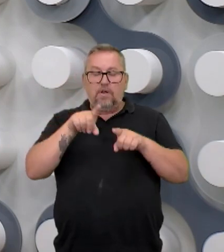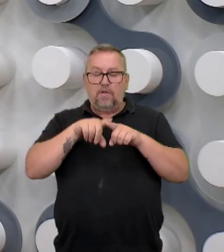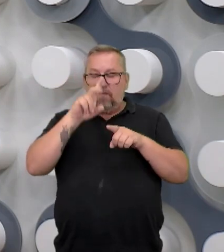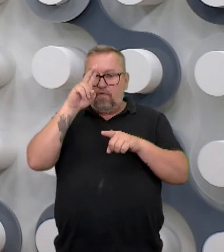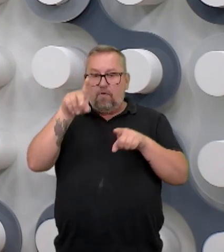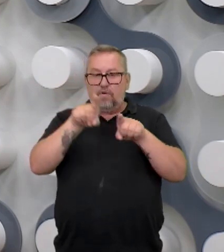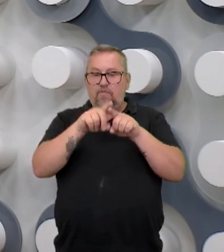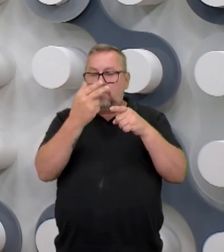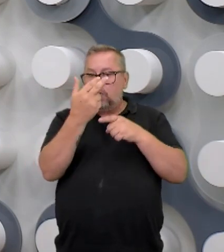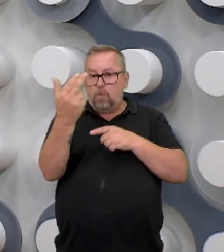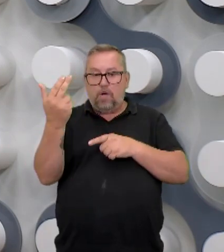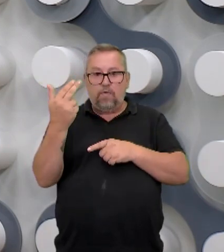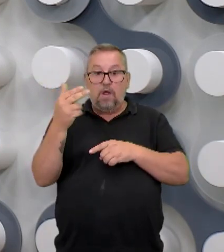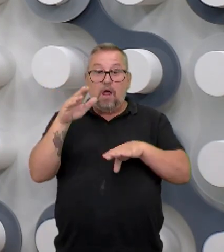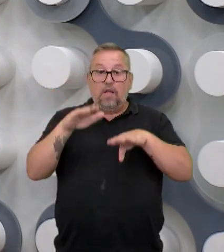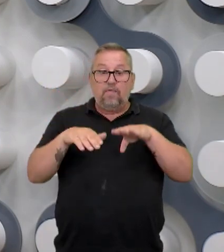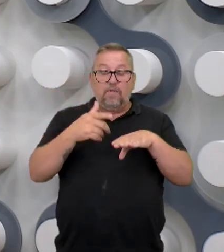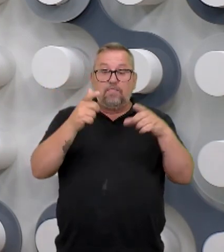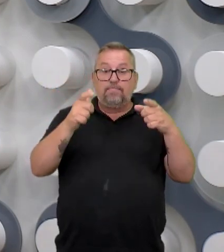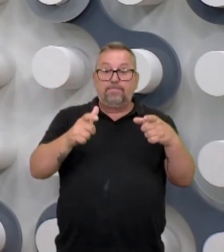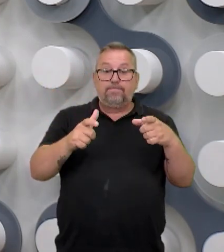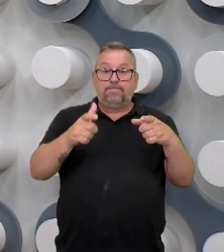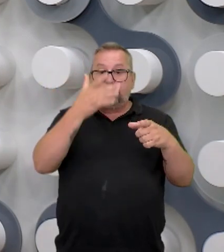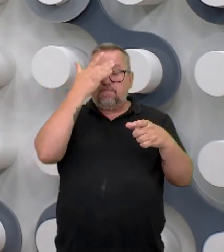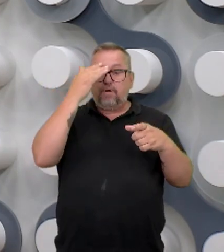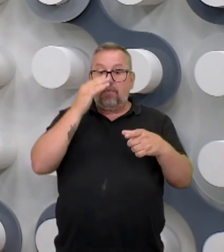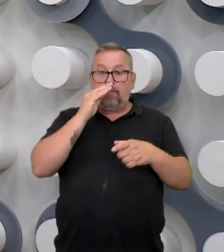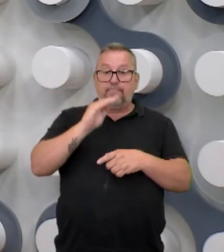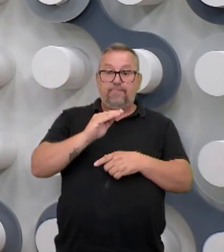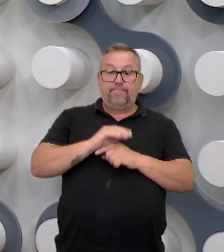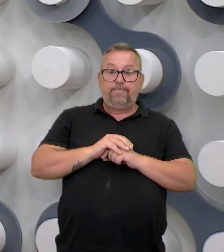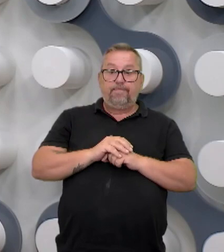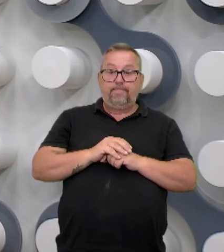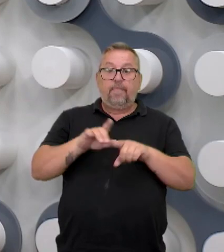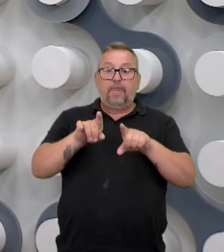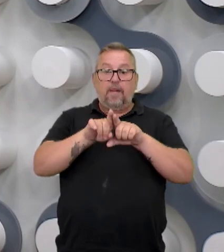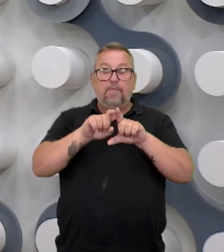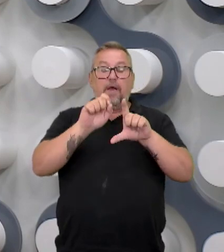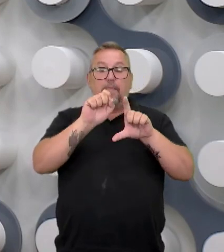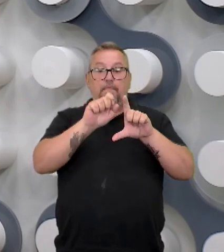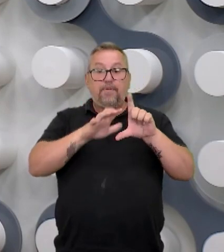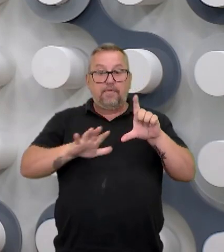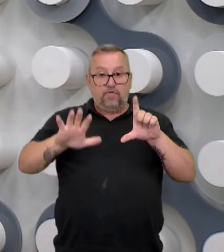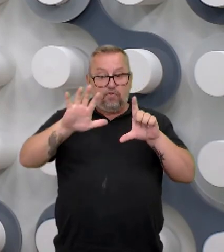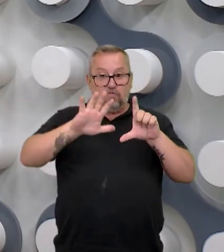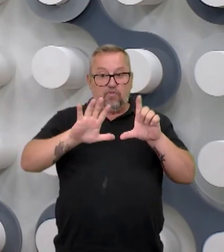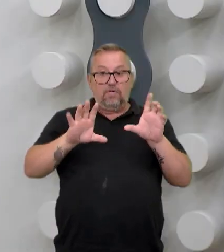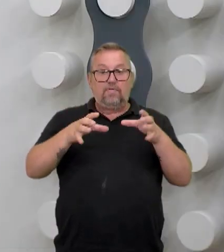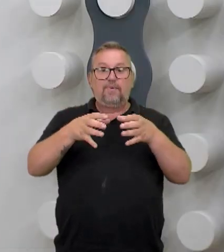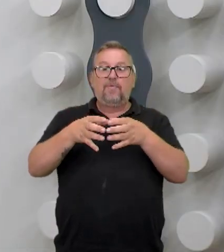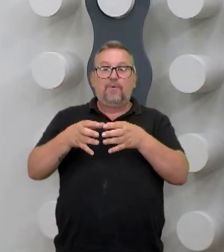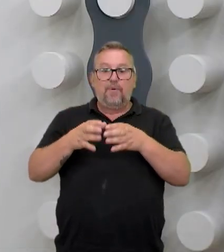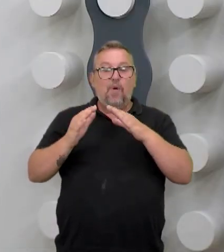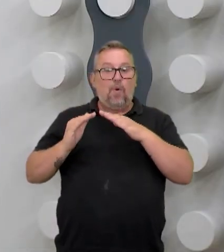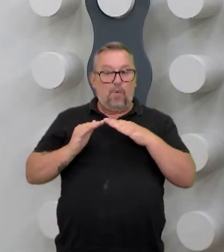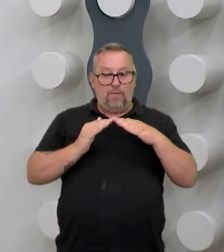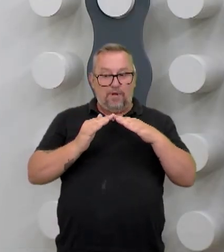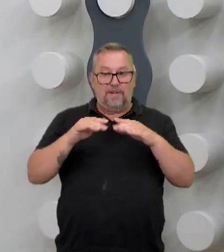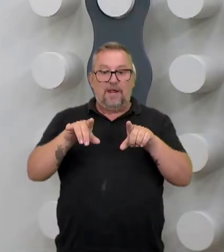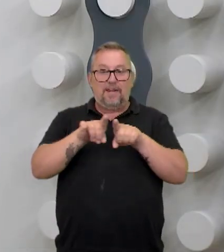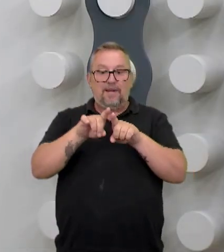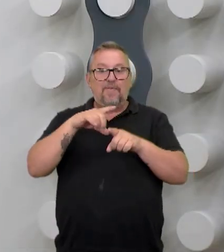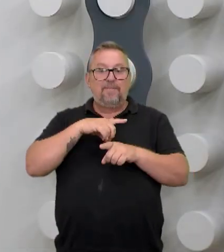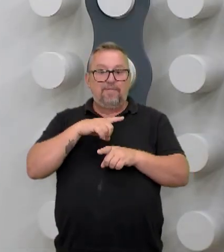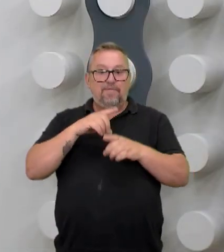não tem espaço. É a questão da mídia, né, comunitária. Talvez a mídia comunitária, ela venha,